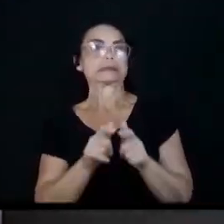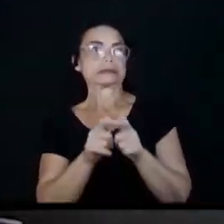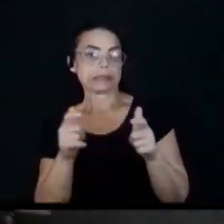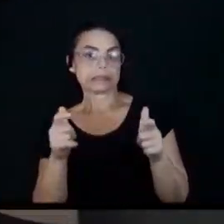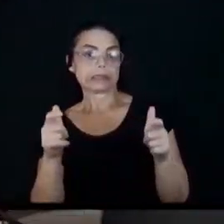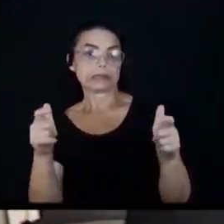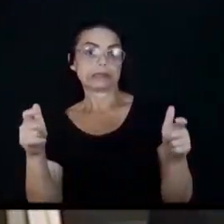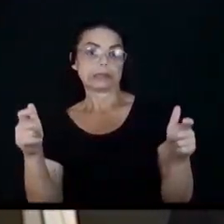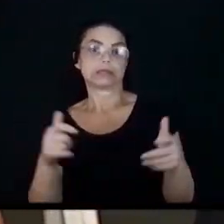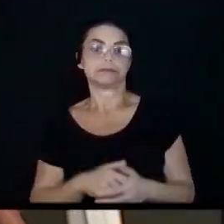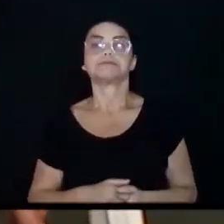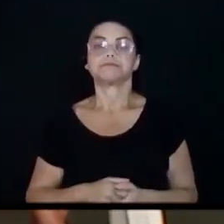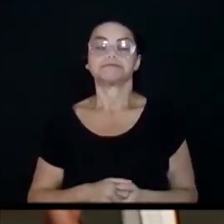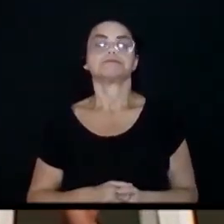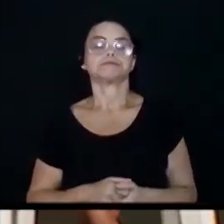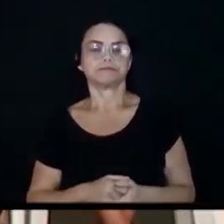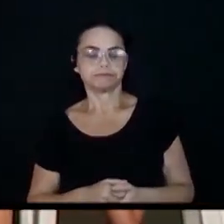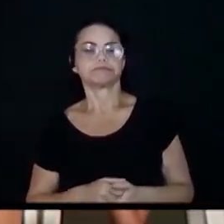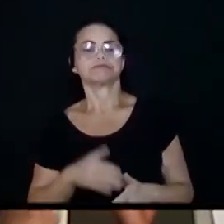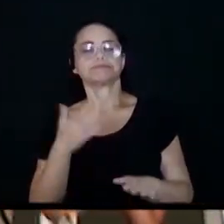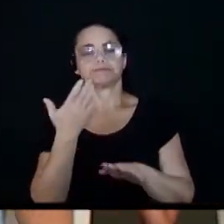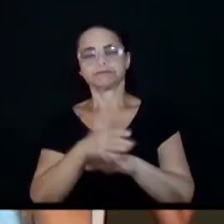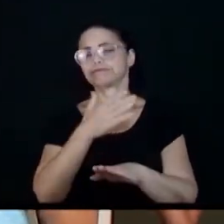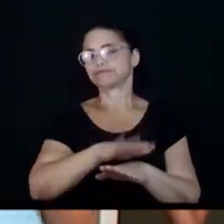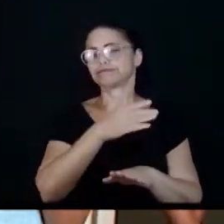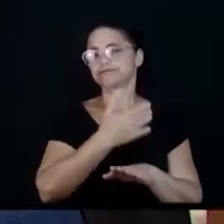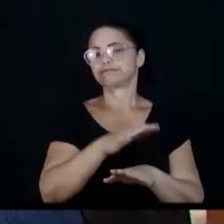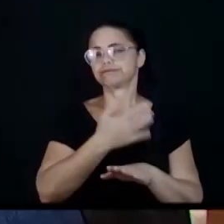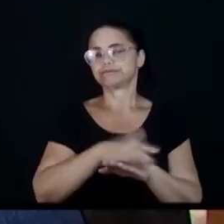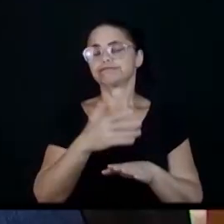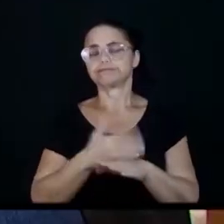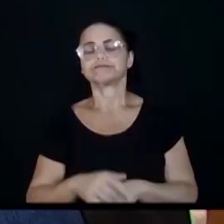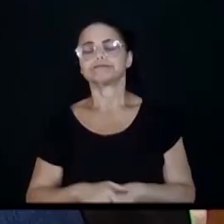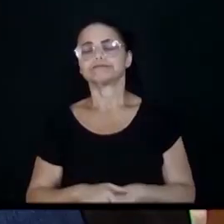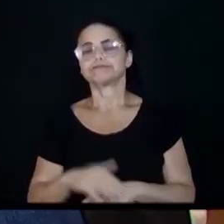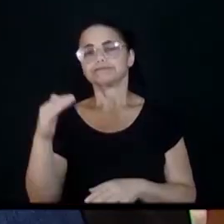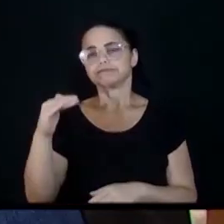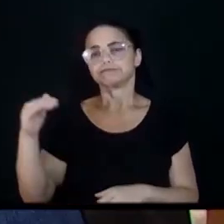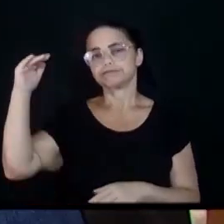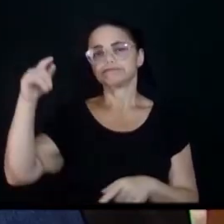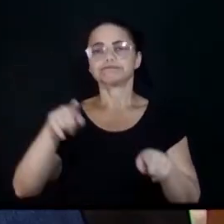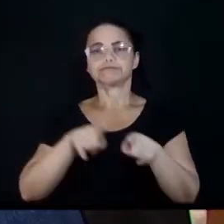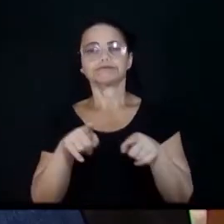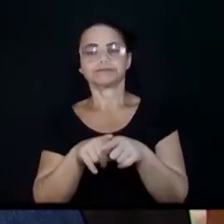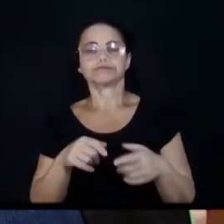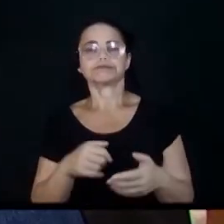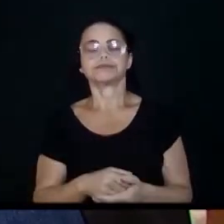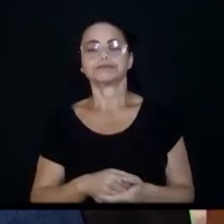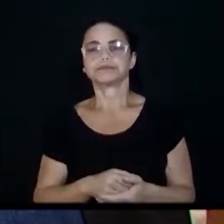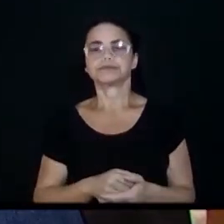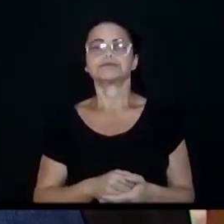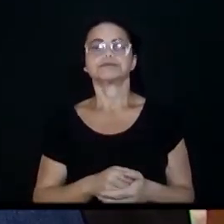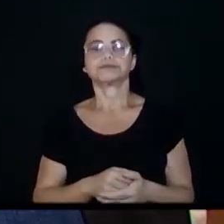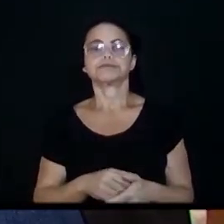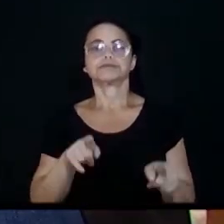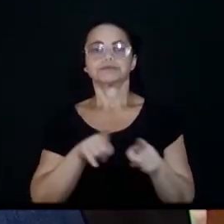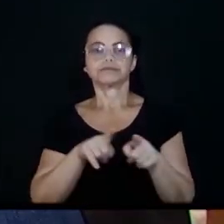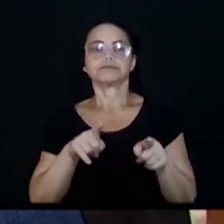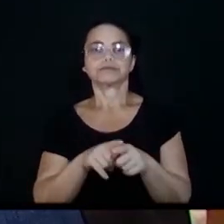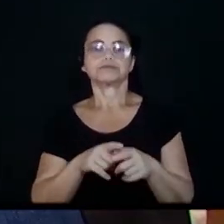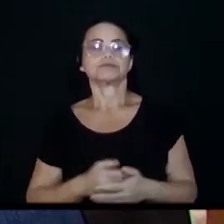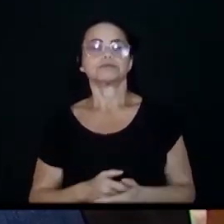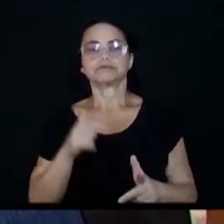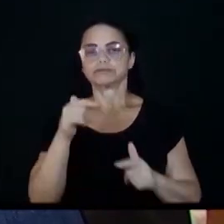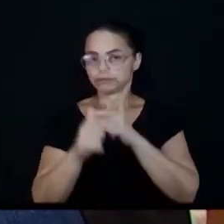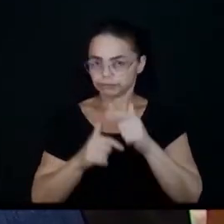Das crianças participando, os adultos também, e nisso aumentando também a demanda de